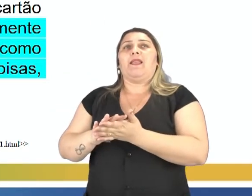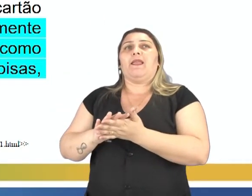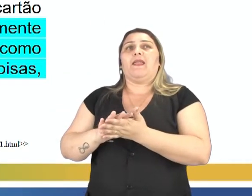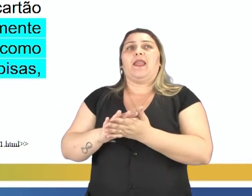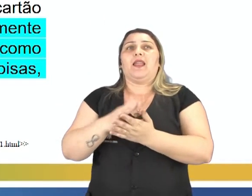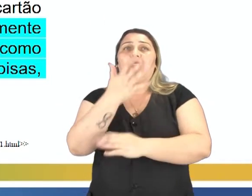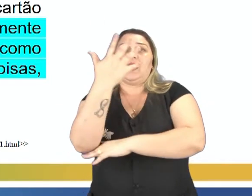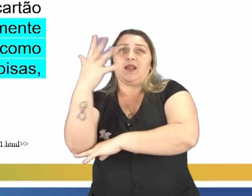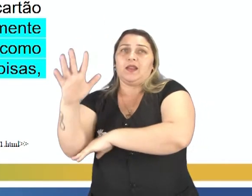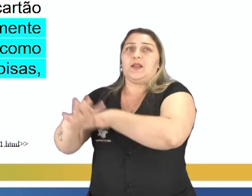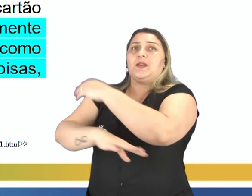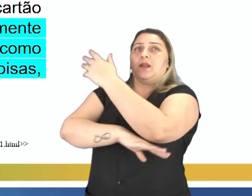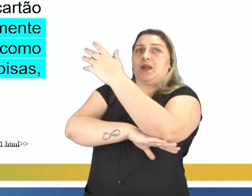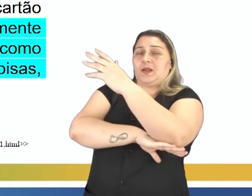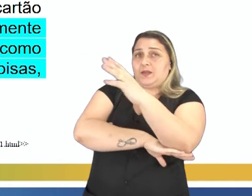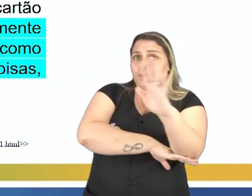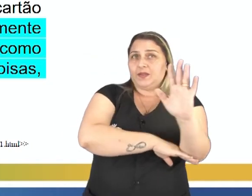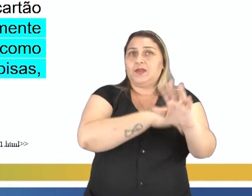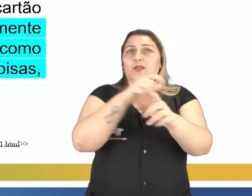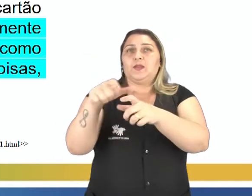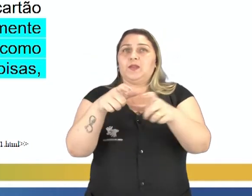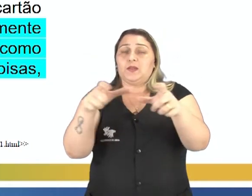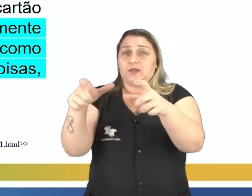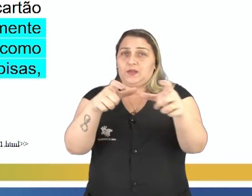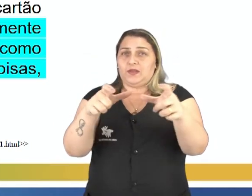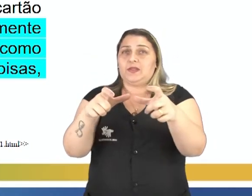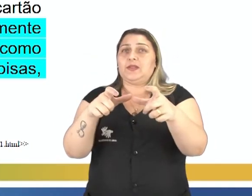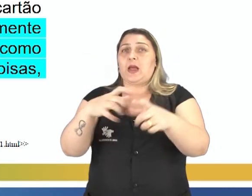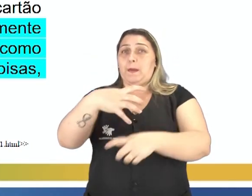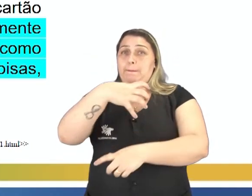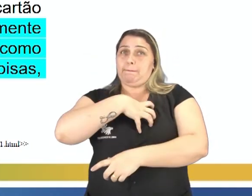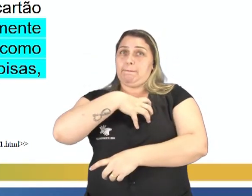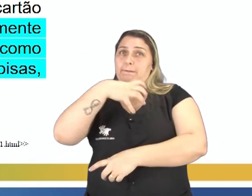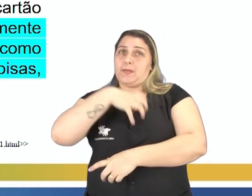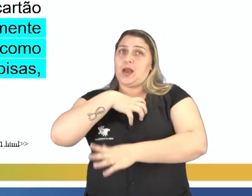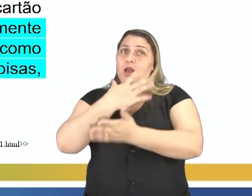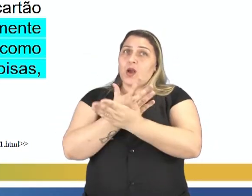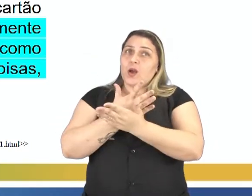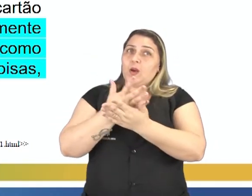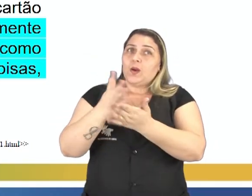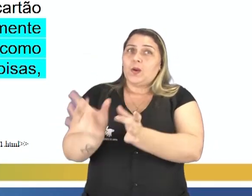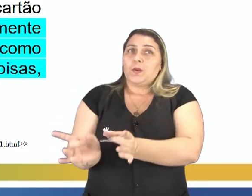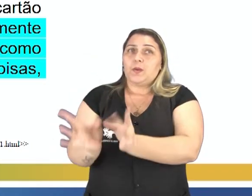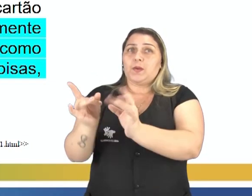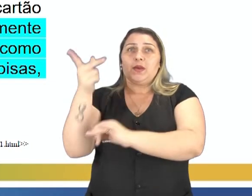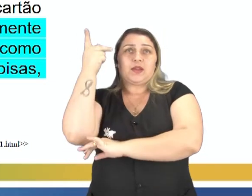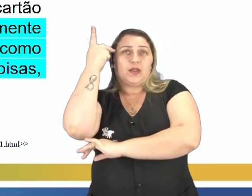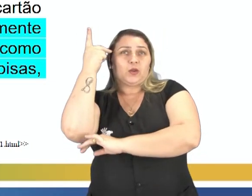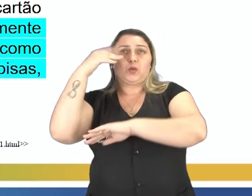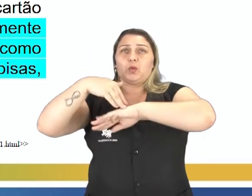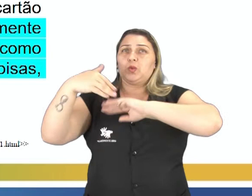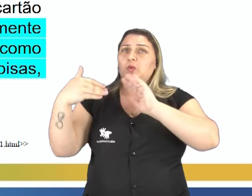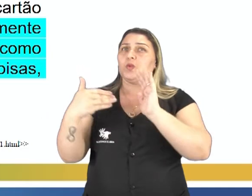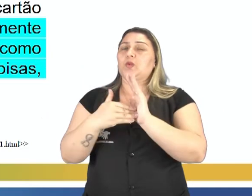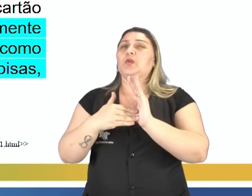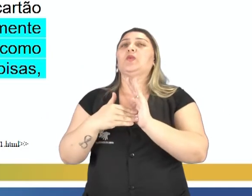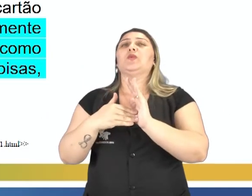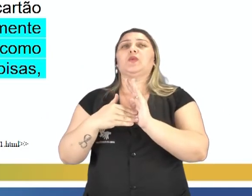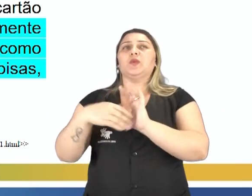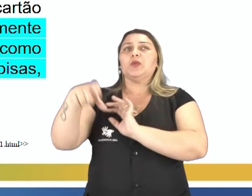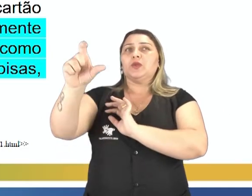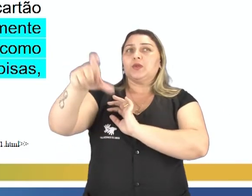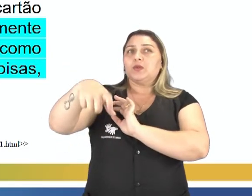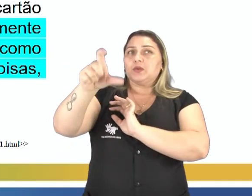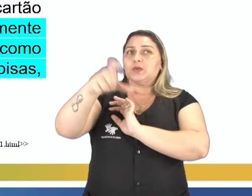provar dos parques gastronômicos da Bahia, comercializar em São Paulo, tudo isso compõe um belo cartão postal